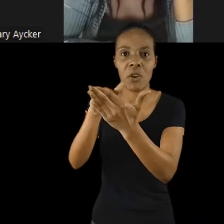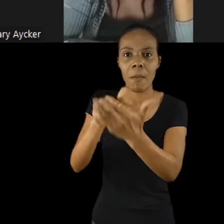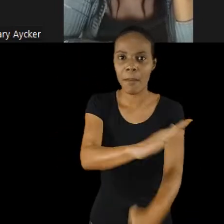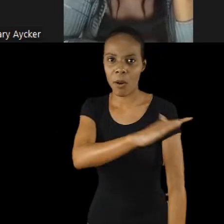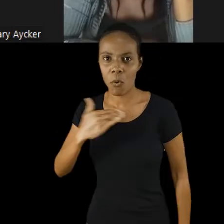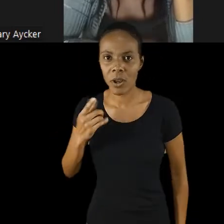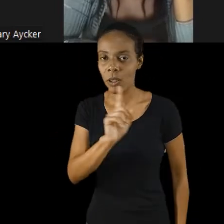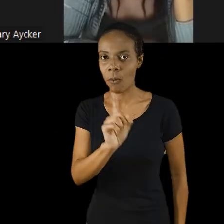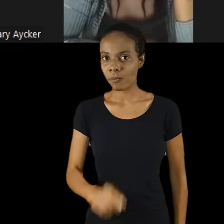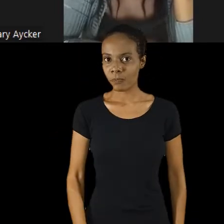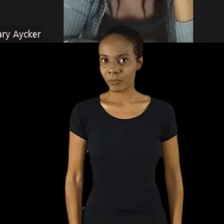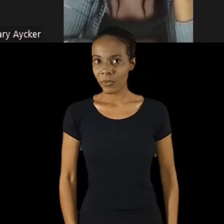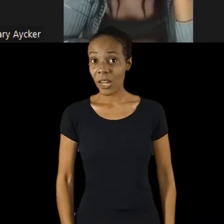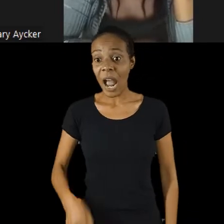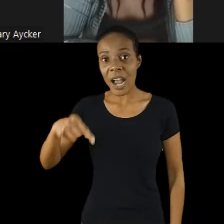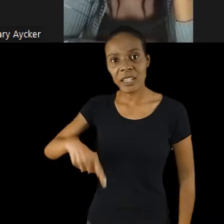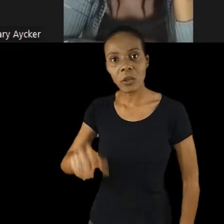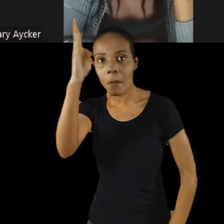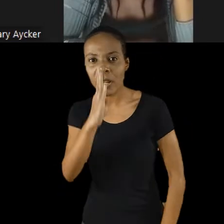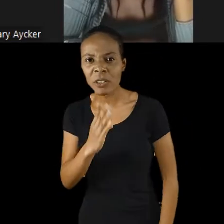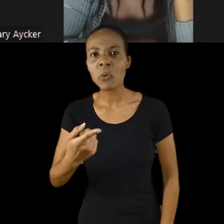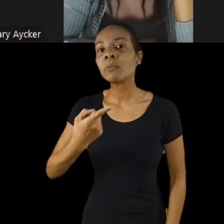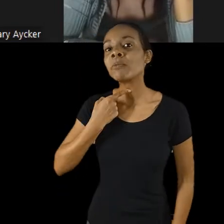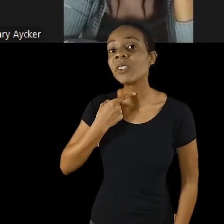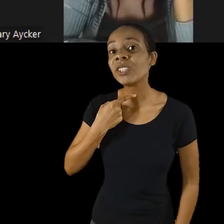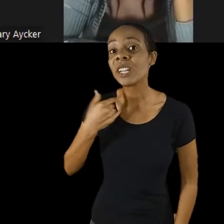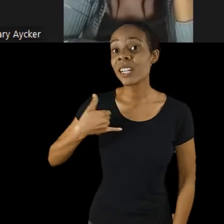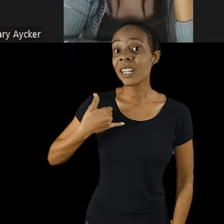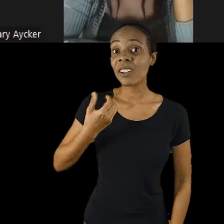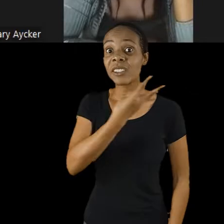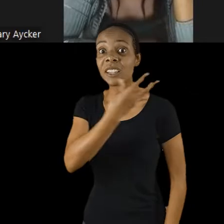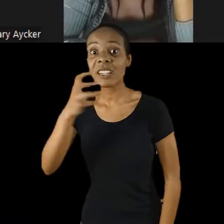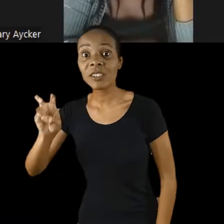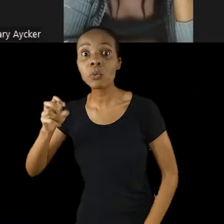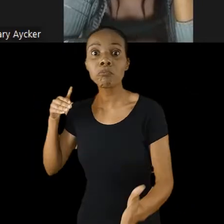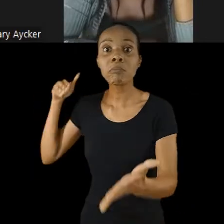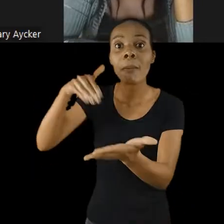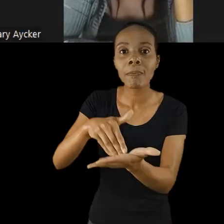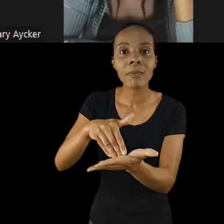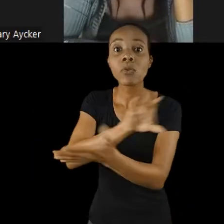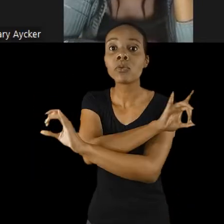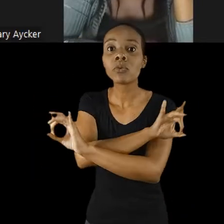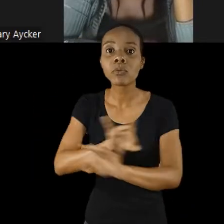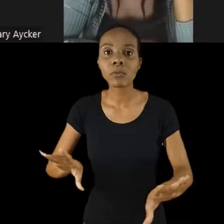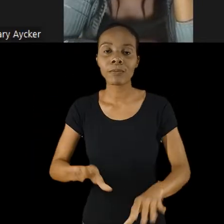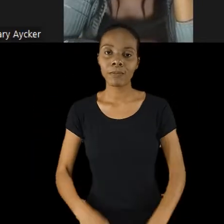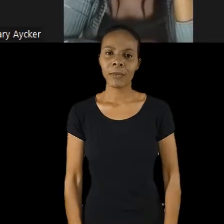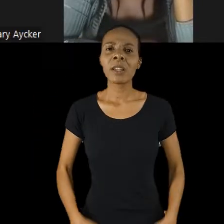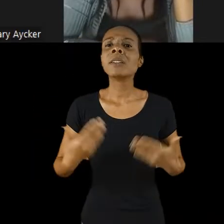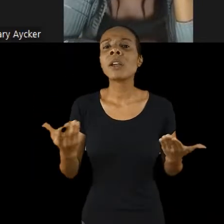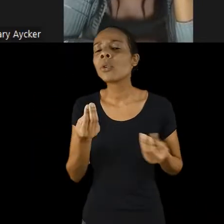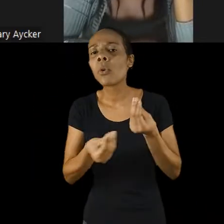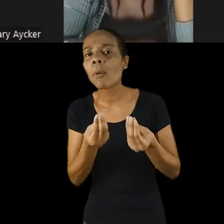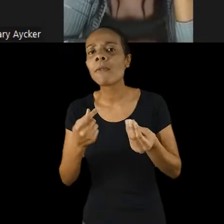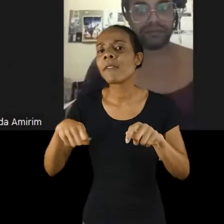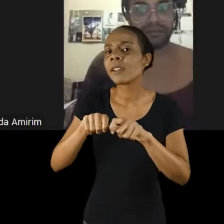para sobreviver, travesti não passa dos 35 anos, sabe? Então, tipo assim, aí, gata, o que a gente pode fazer? Então, eu acho que a internet, para